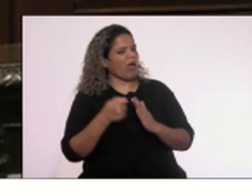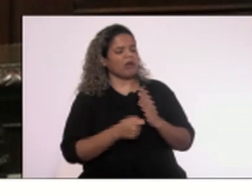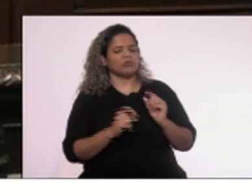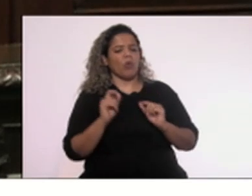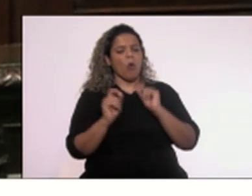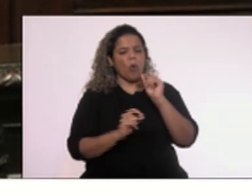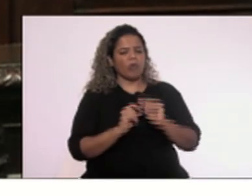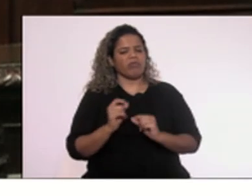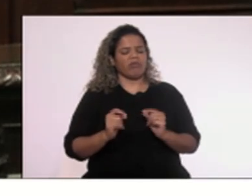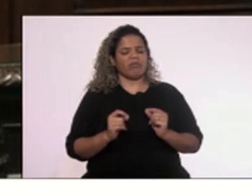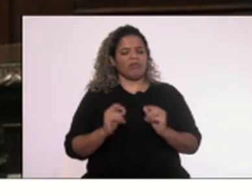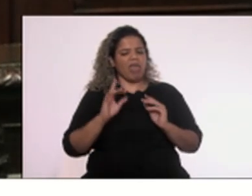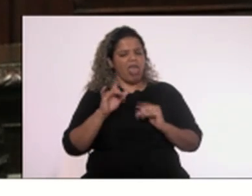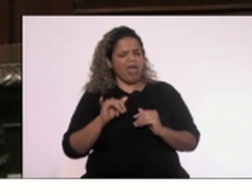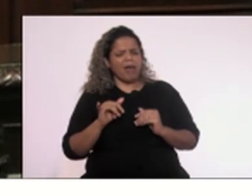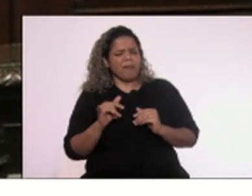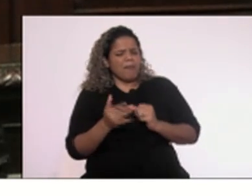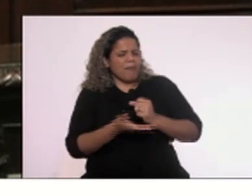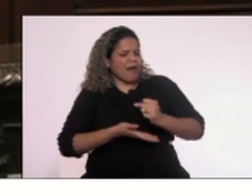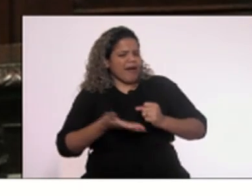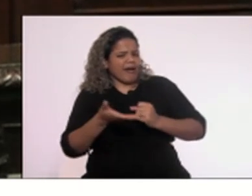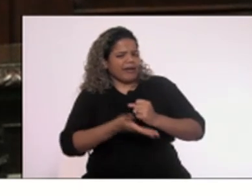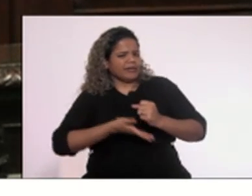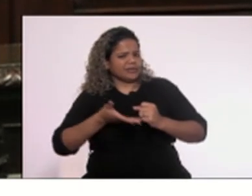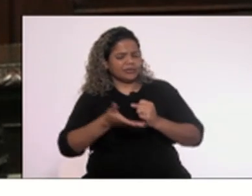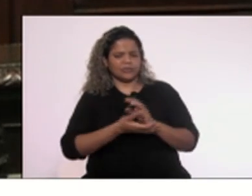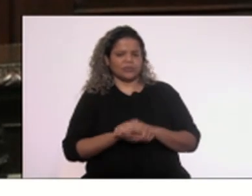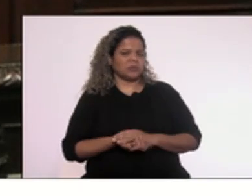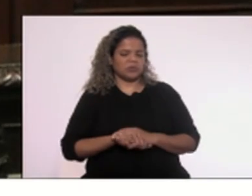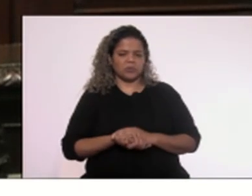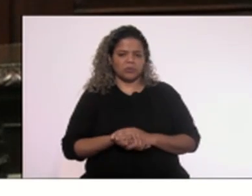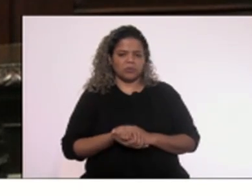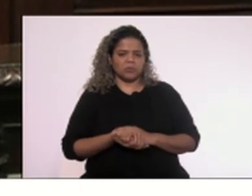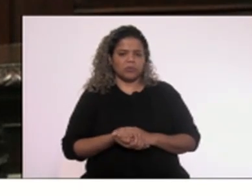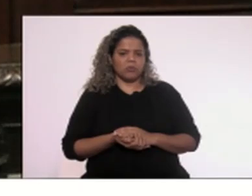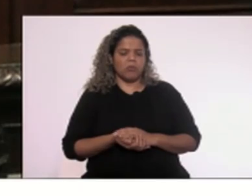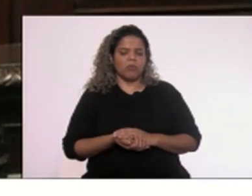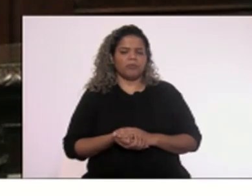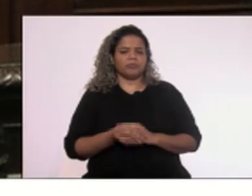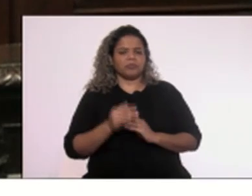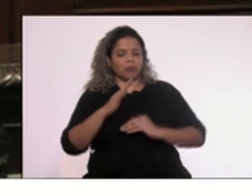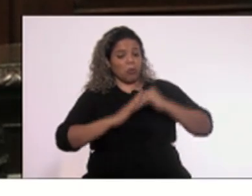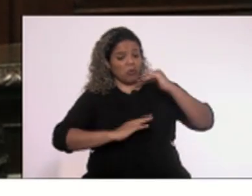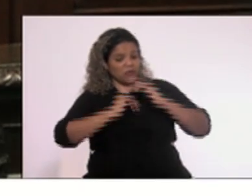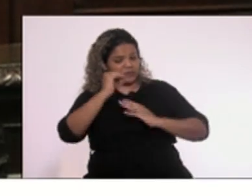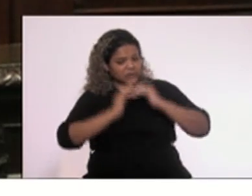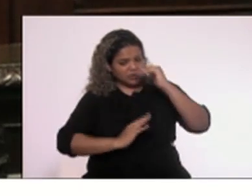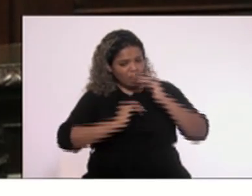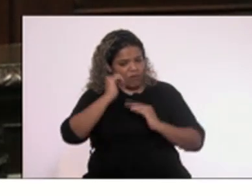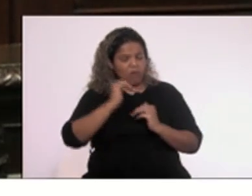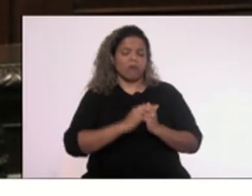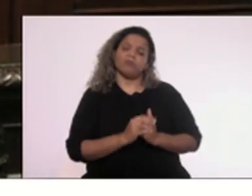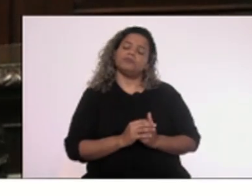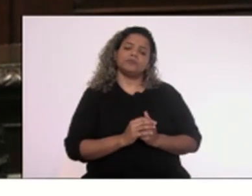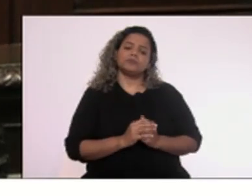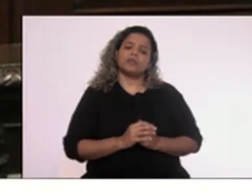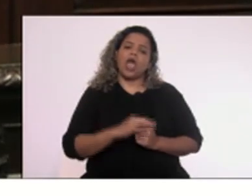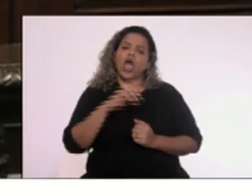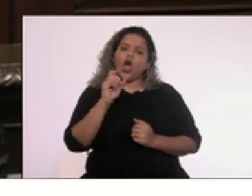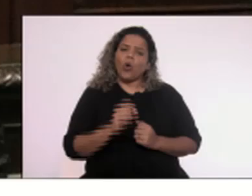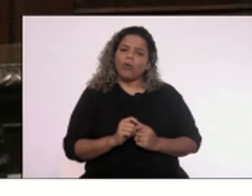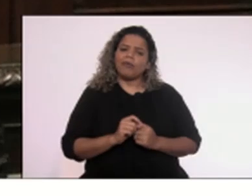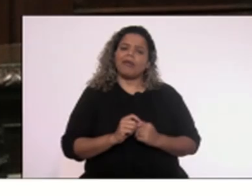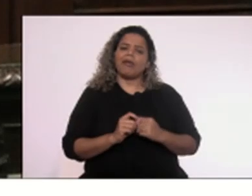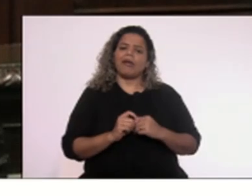que é o mínimo em termos de profissionalização, que é um plano